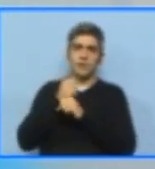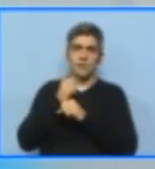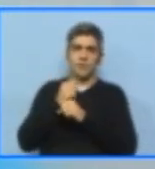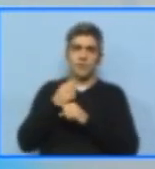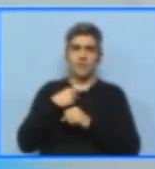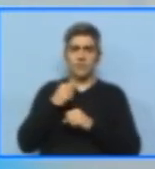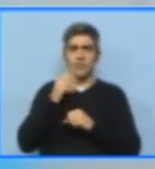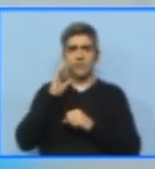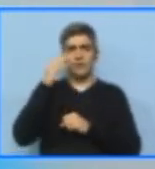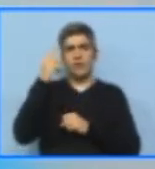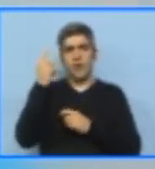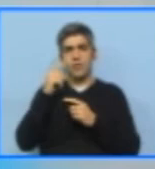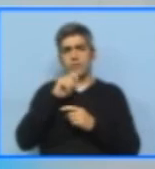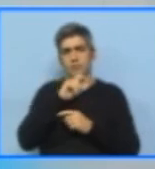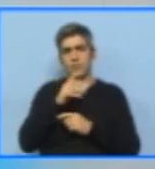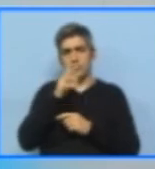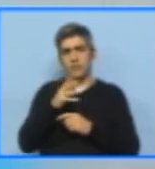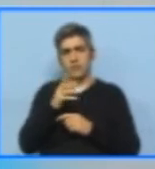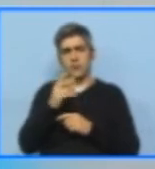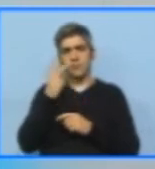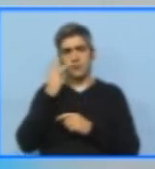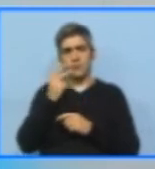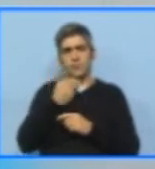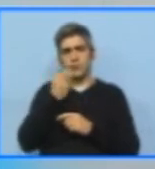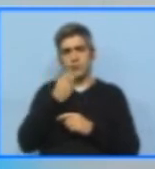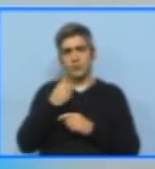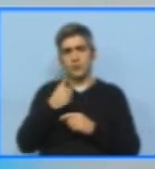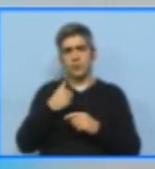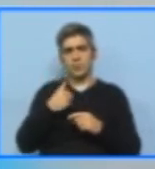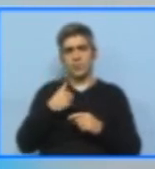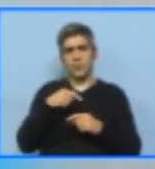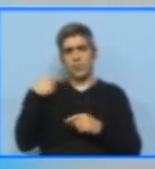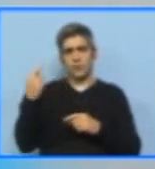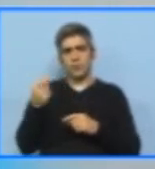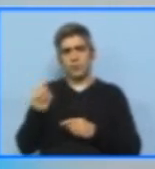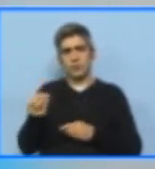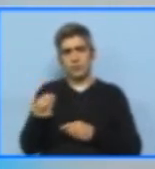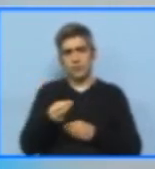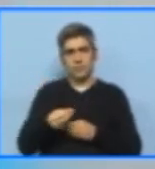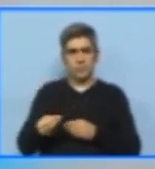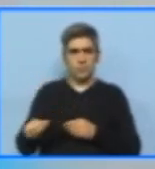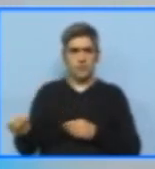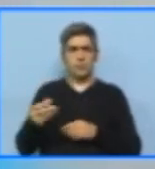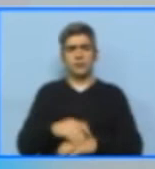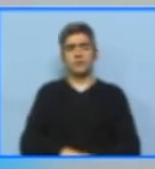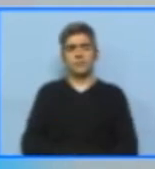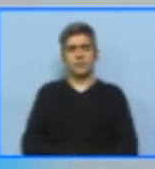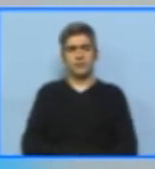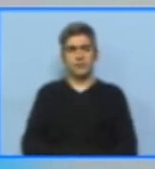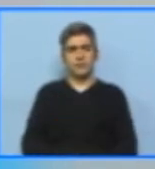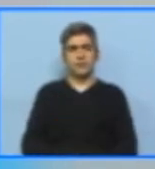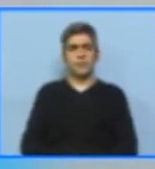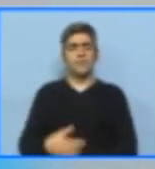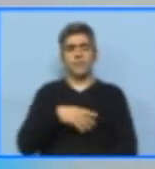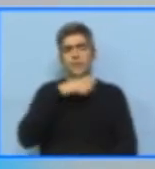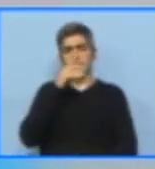também queria que no futuro alguém pudesse dizer que estava a viver dos frutos que outros também plantaram. Mas dizer-te